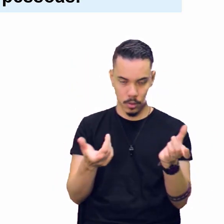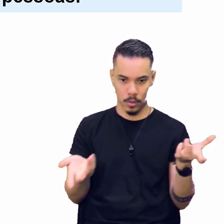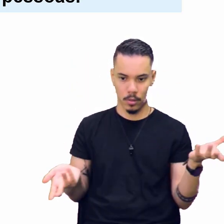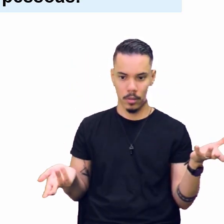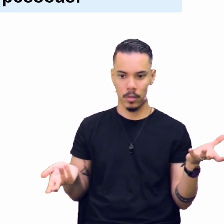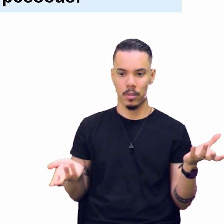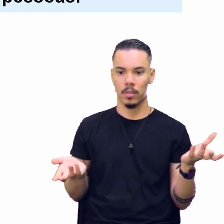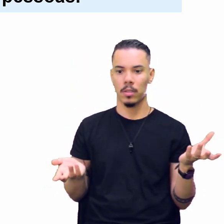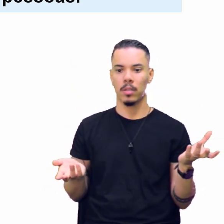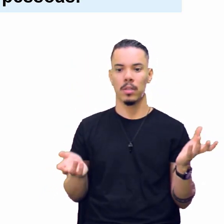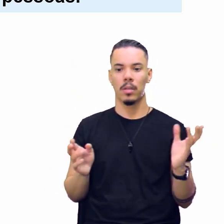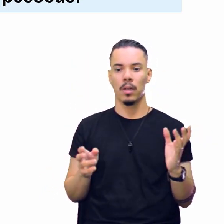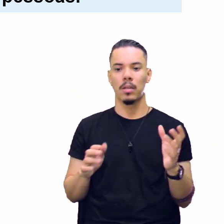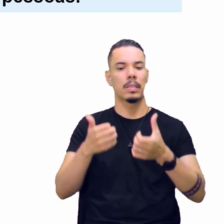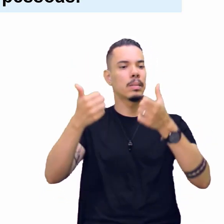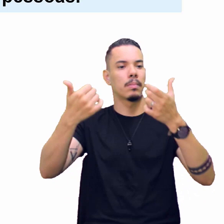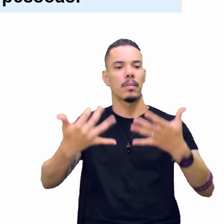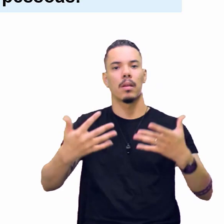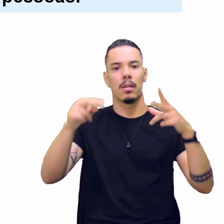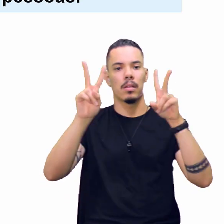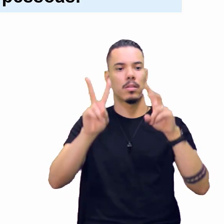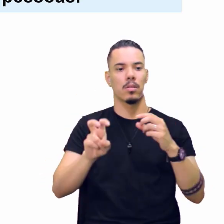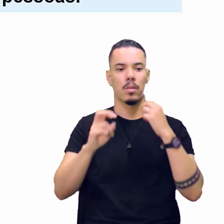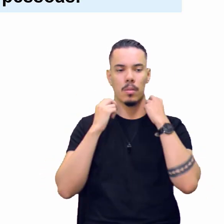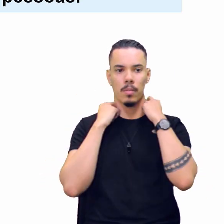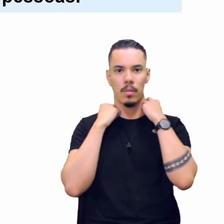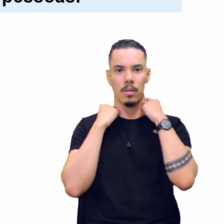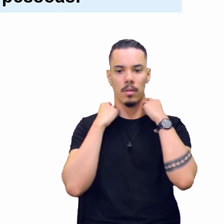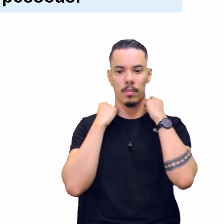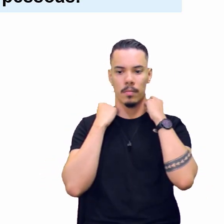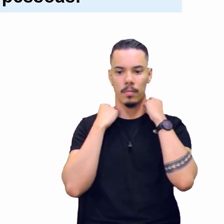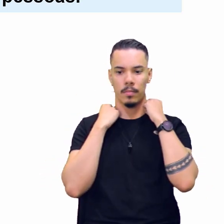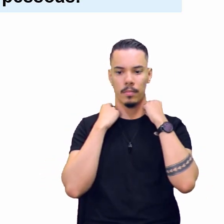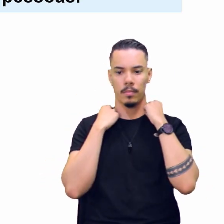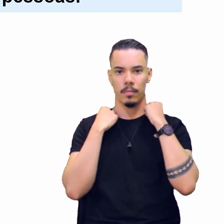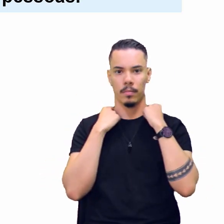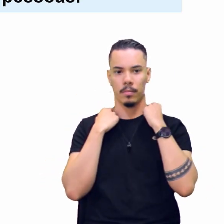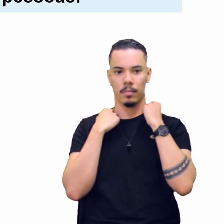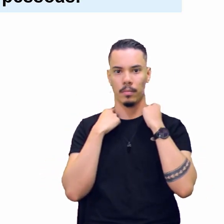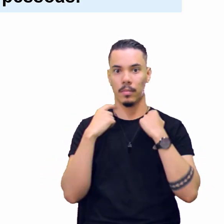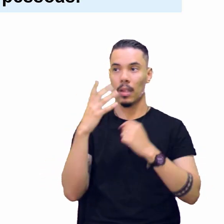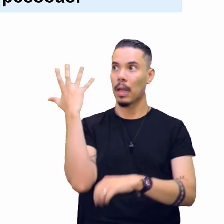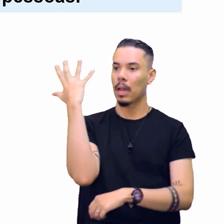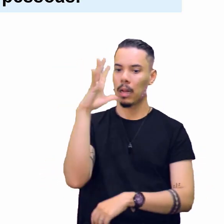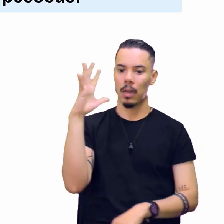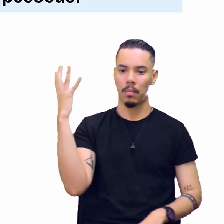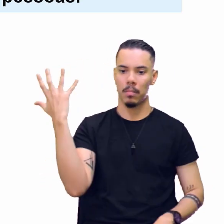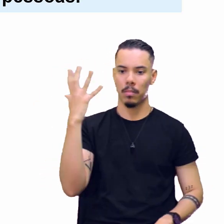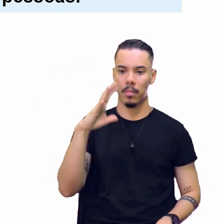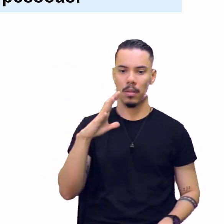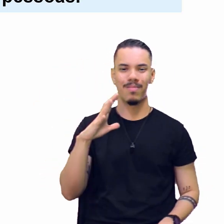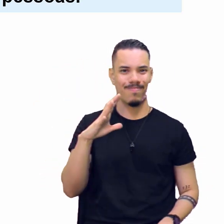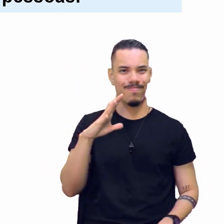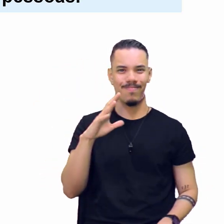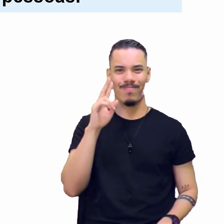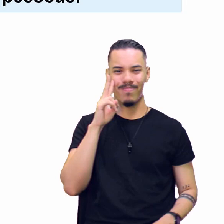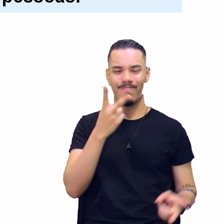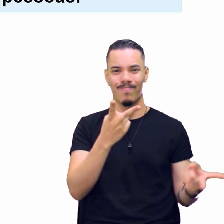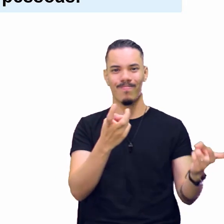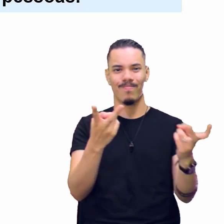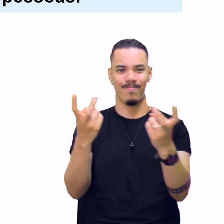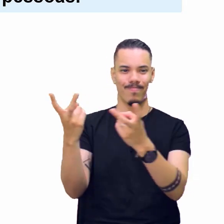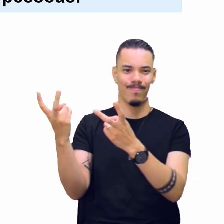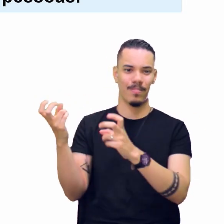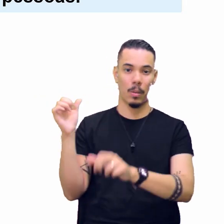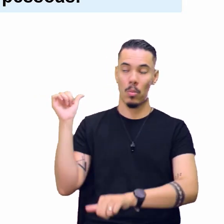vamos falar sobre a questão da climática. Tá vendo que tá tendo uma transformação terrível? Uma